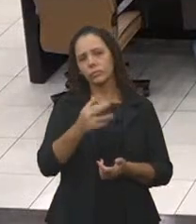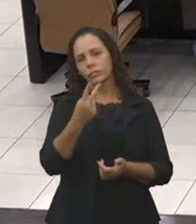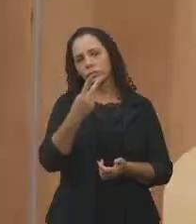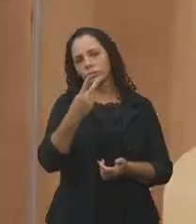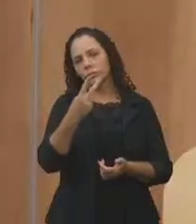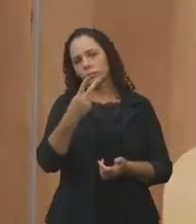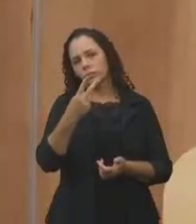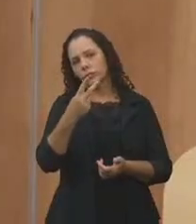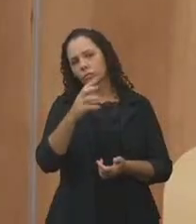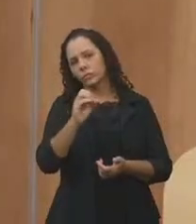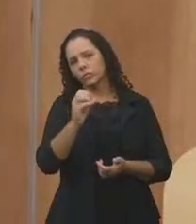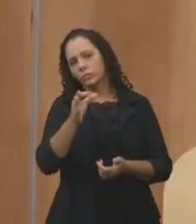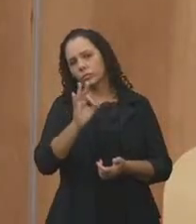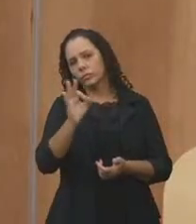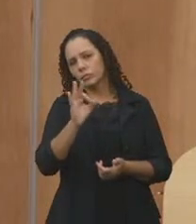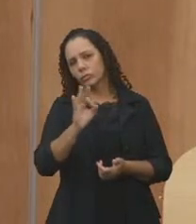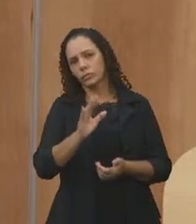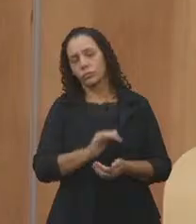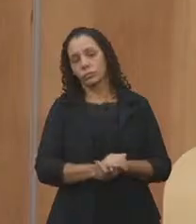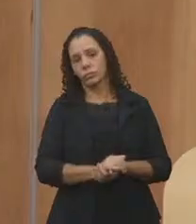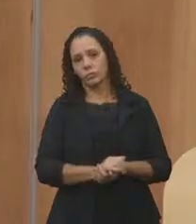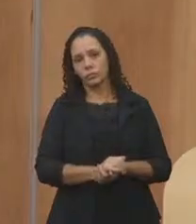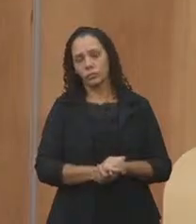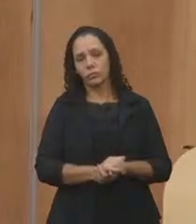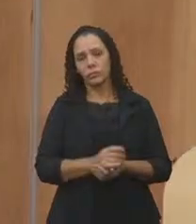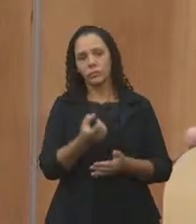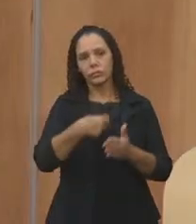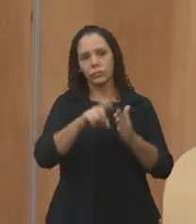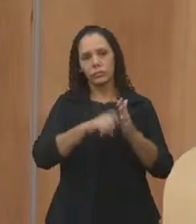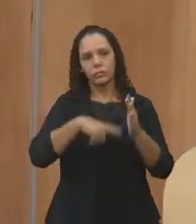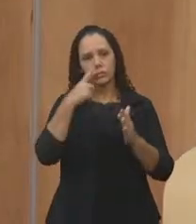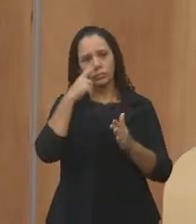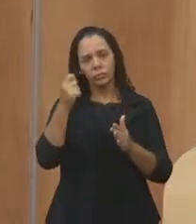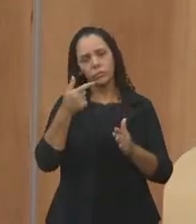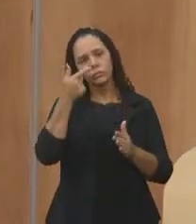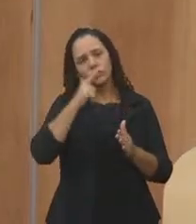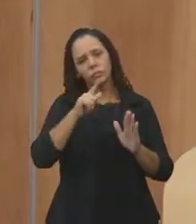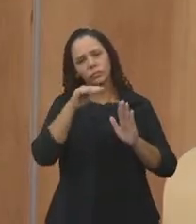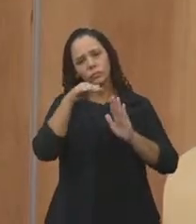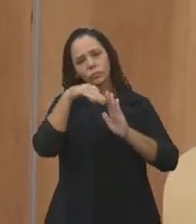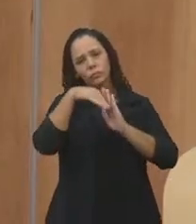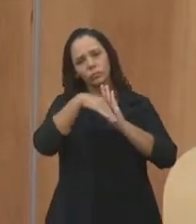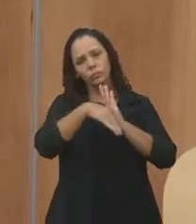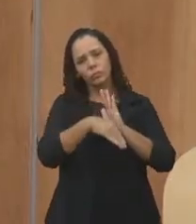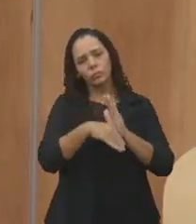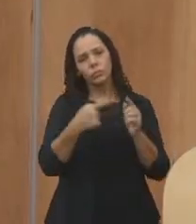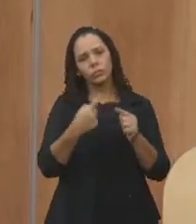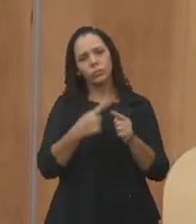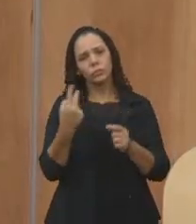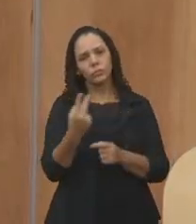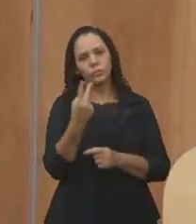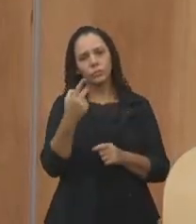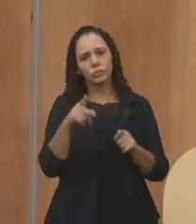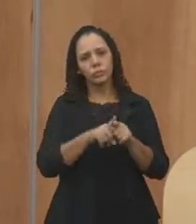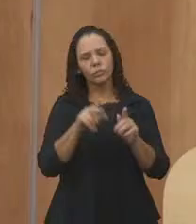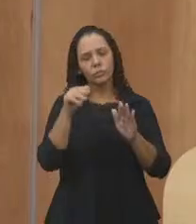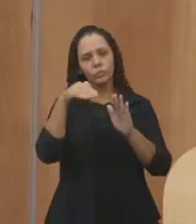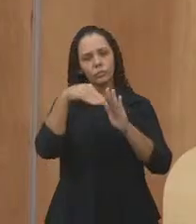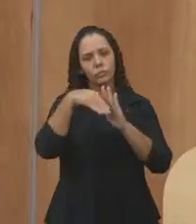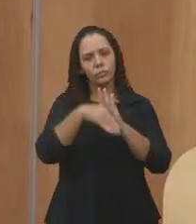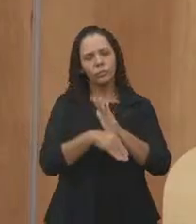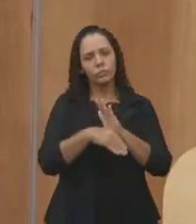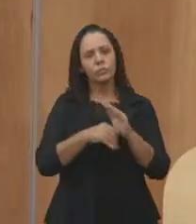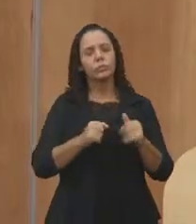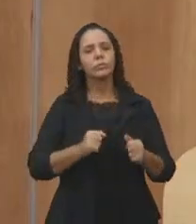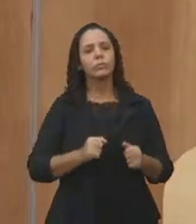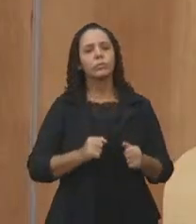ela não é muito alta. E a inadimplência da taxa de lixo a gente conseguiu diminuir bastante, uma vez que diminuiu o valor, né? A gente teve um incremento